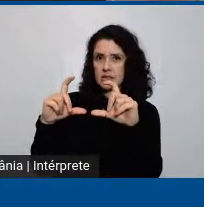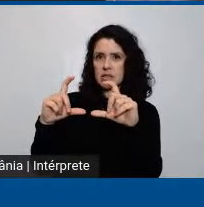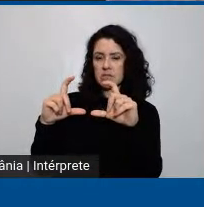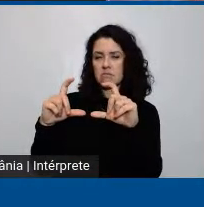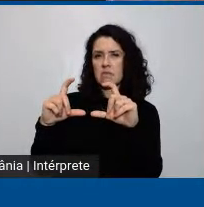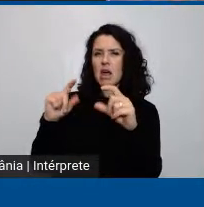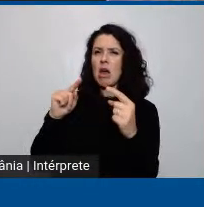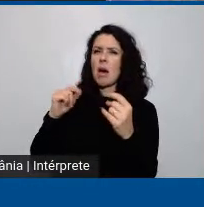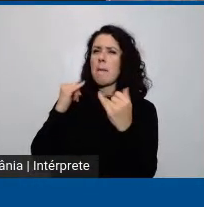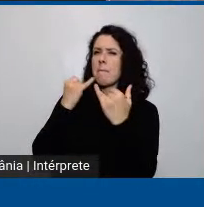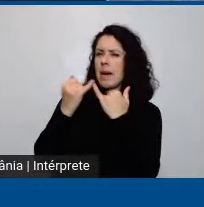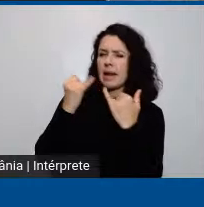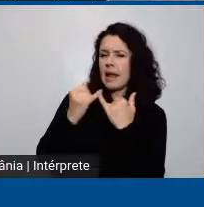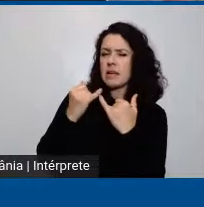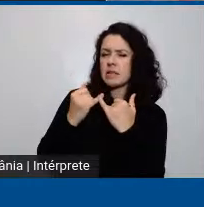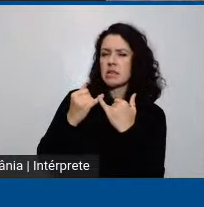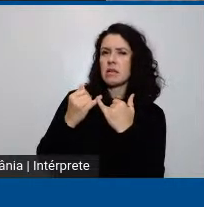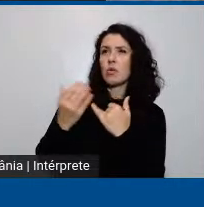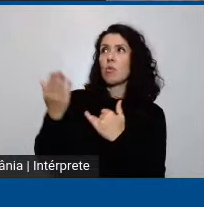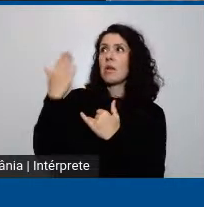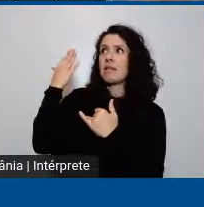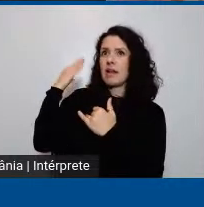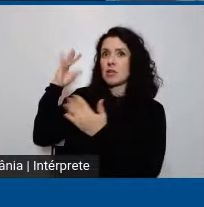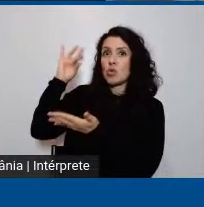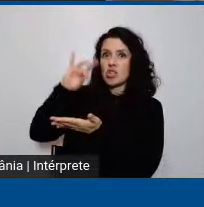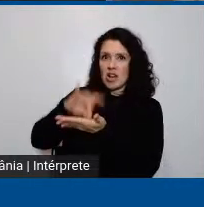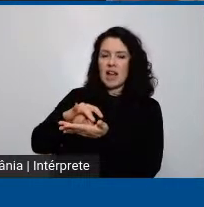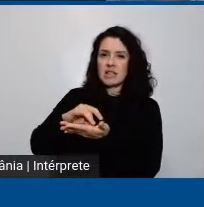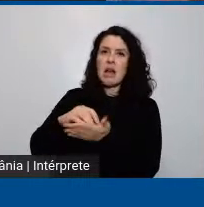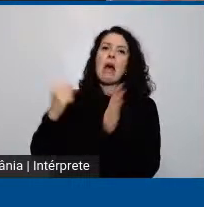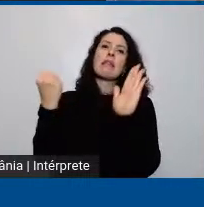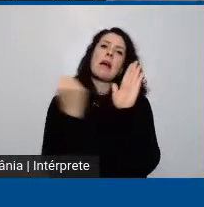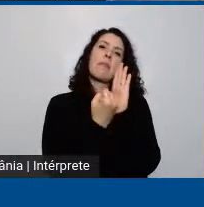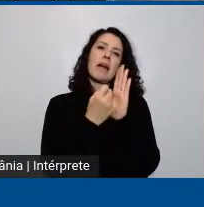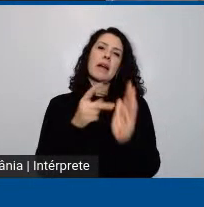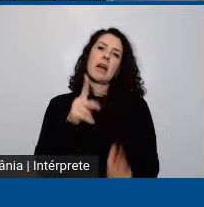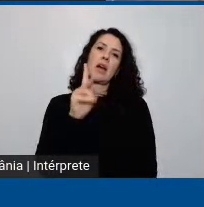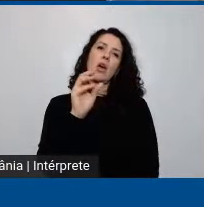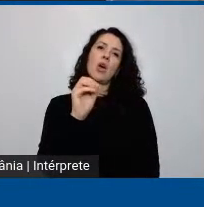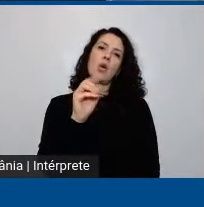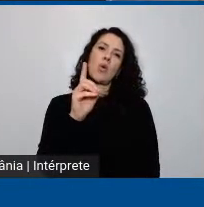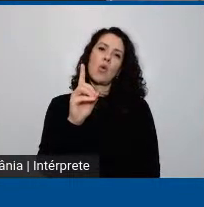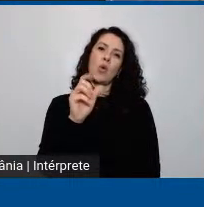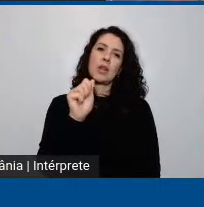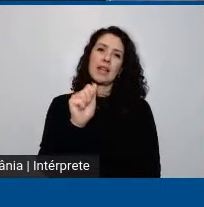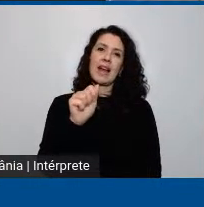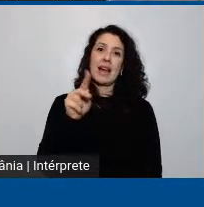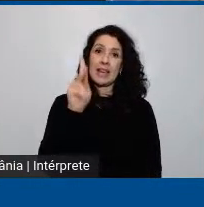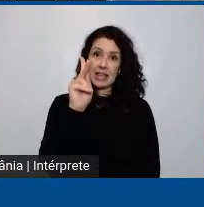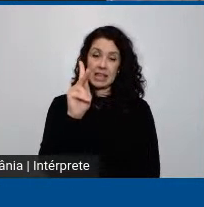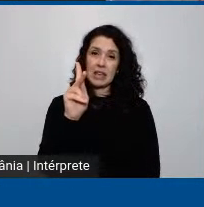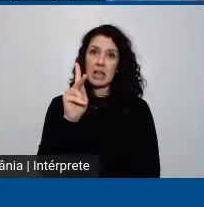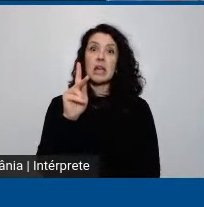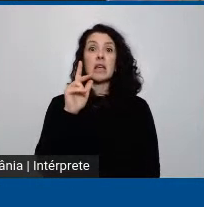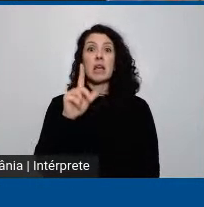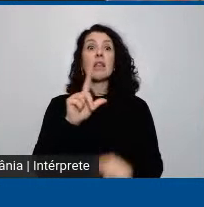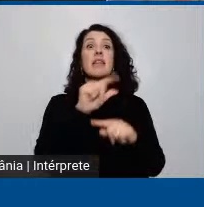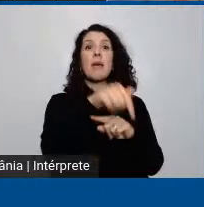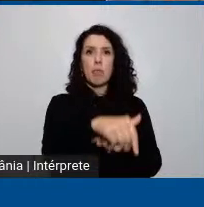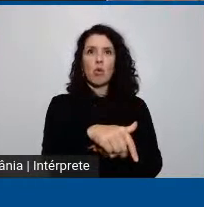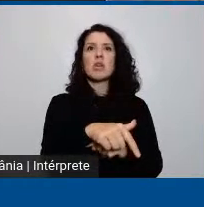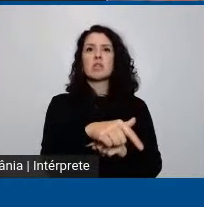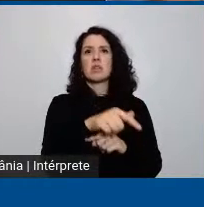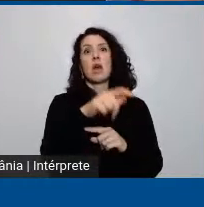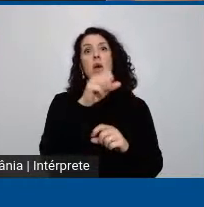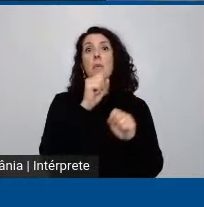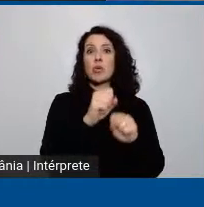originais da própria Kodak, né? Que se abriram para o mercado amador, as chamadas câmeras de detetive, são também